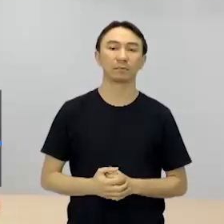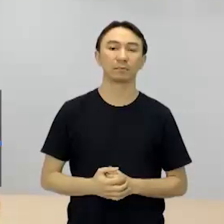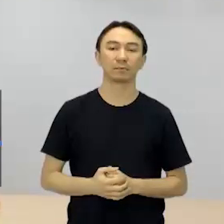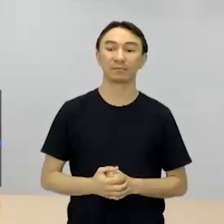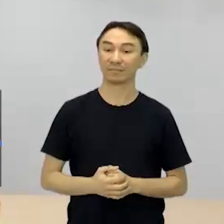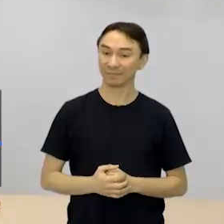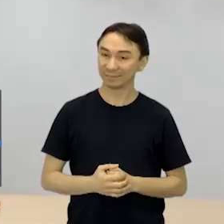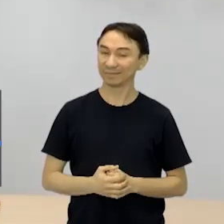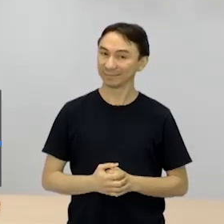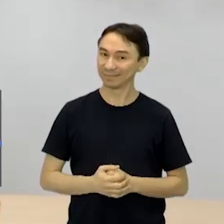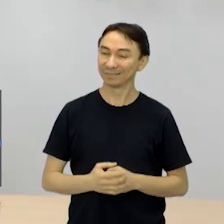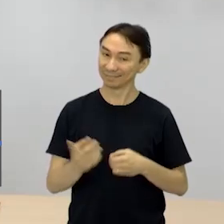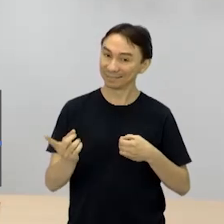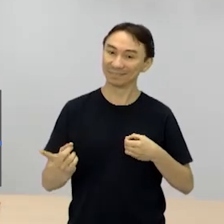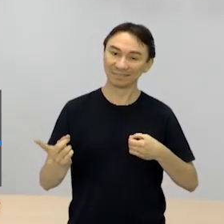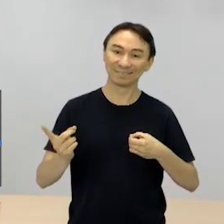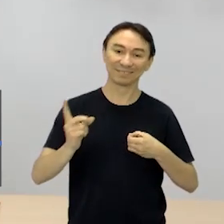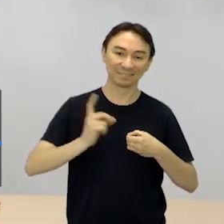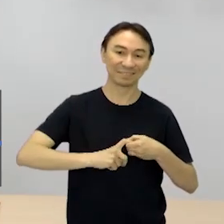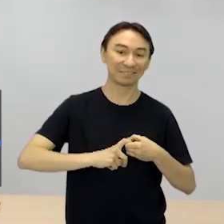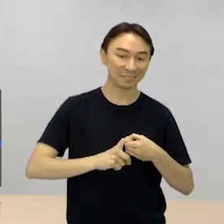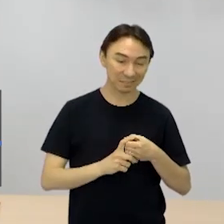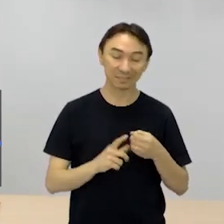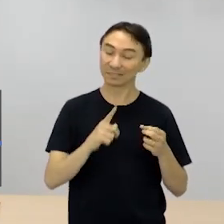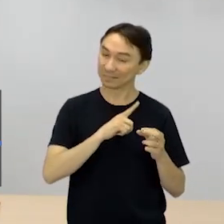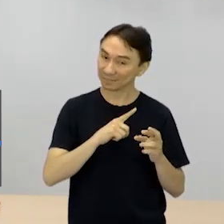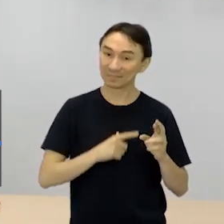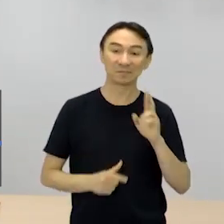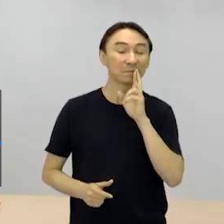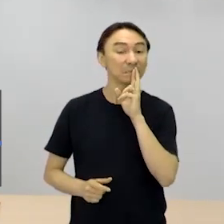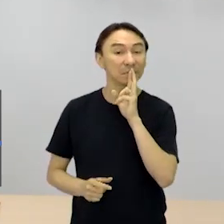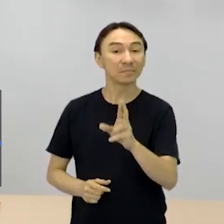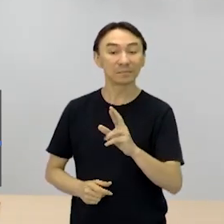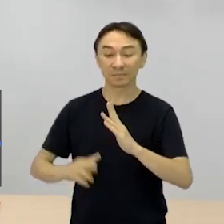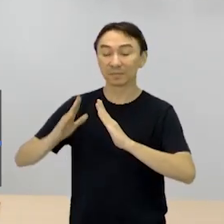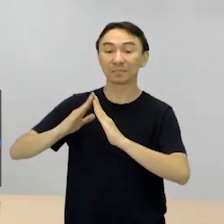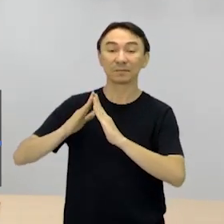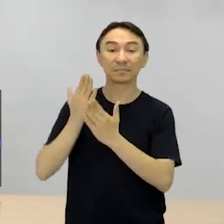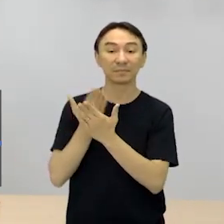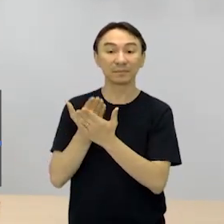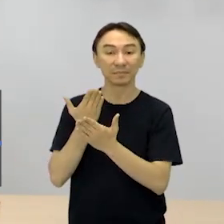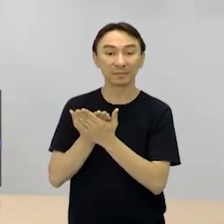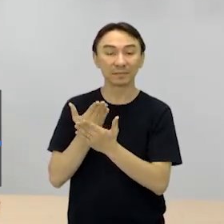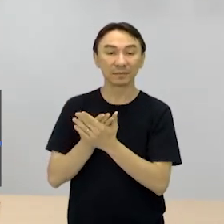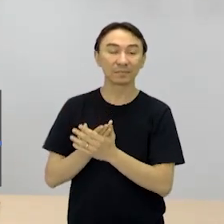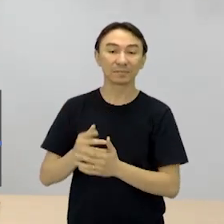E eu voltei aí, ó, eu voltei com a resposta, né, da Escola Estadual Galharini, lá de